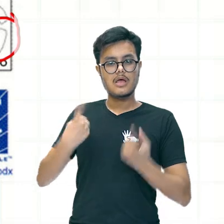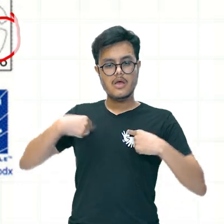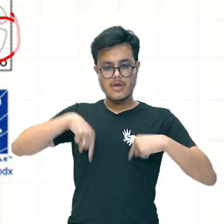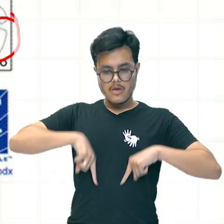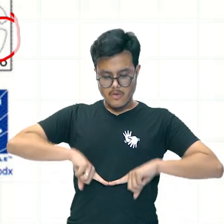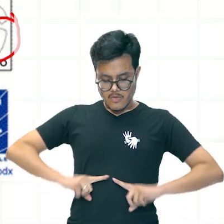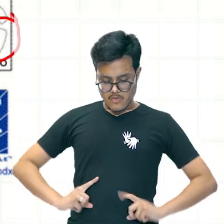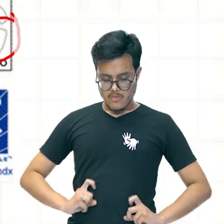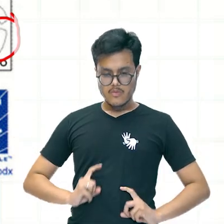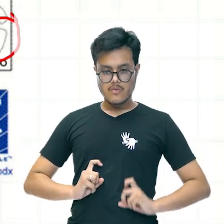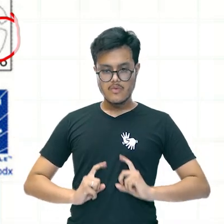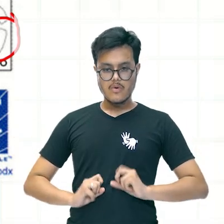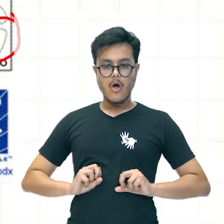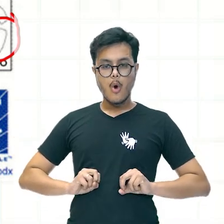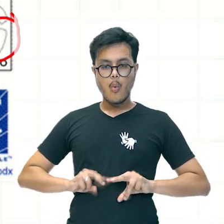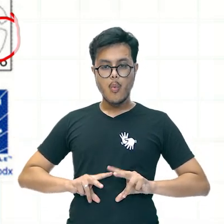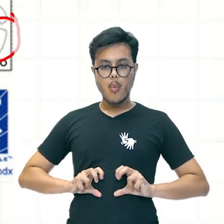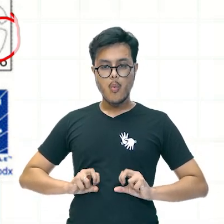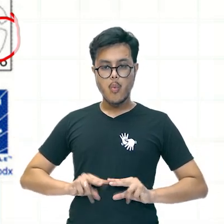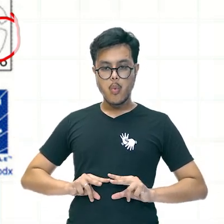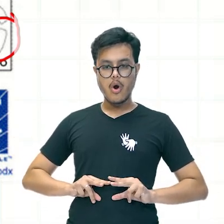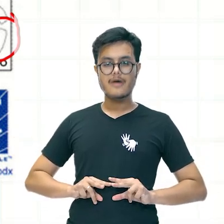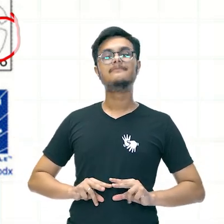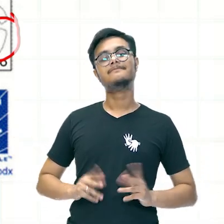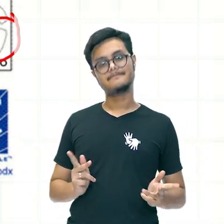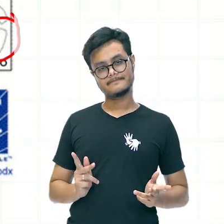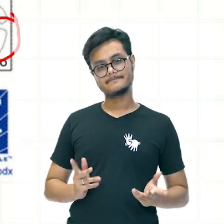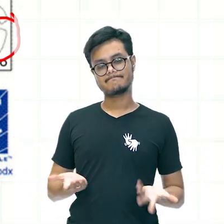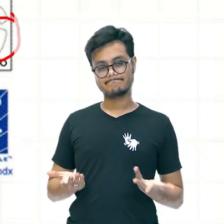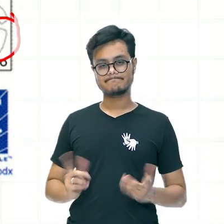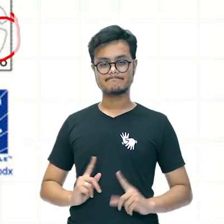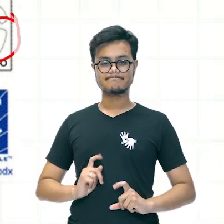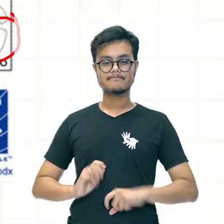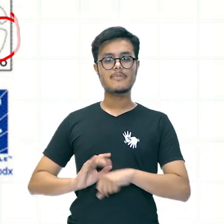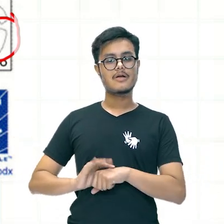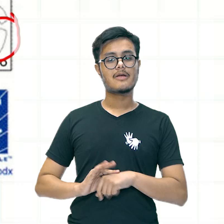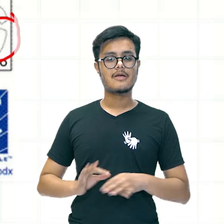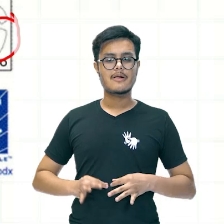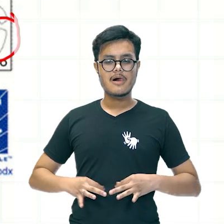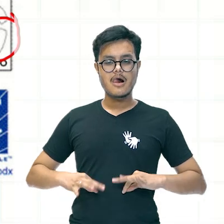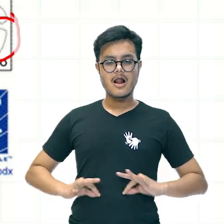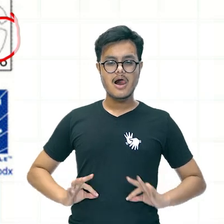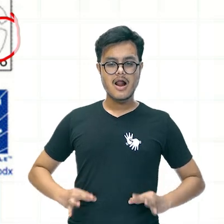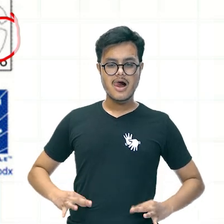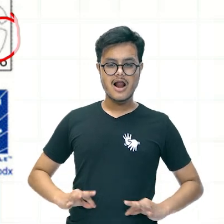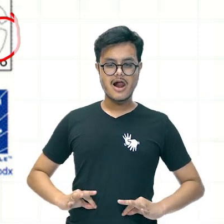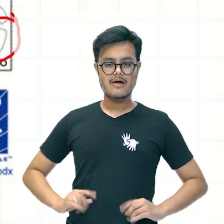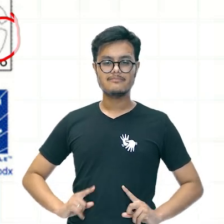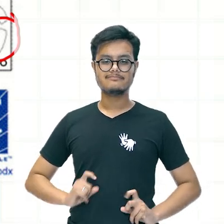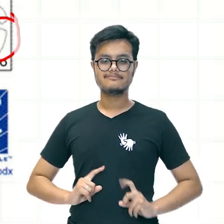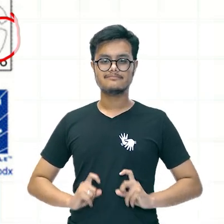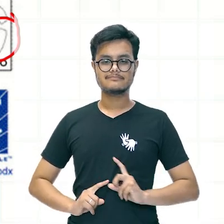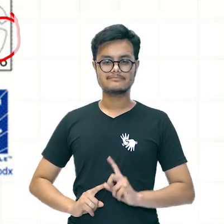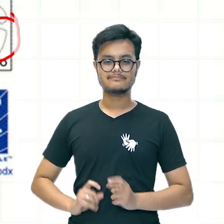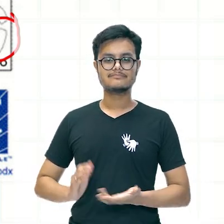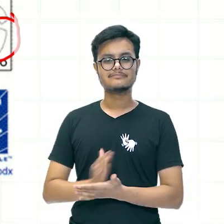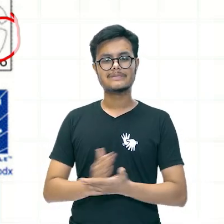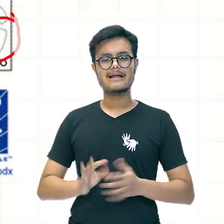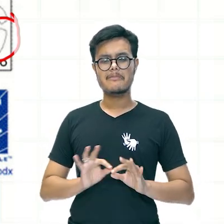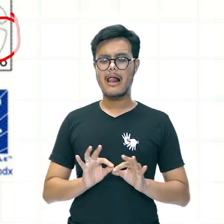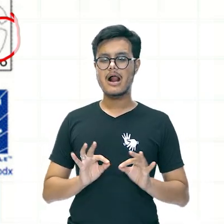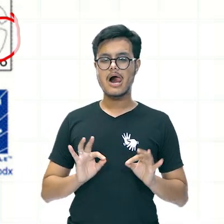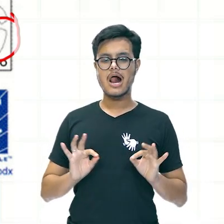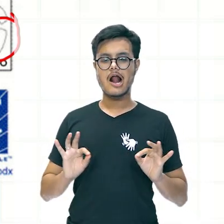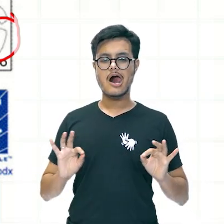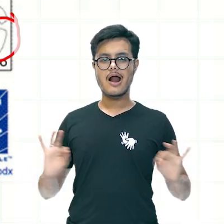intestino humano, esse ovo vai dar origem aí ao indivíduo adulto, que vai chegar aí, né, até alguns metros